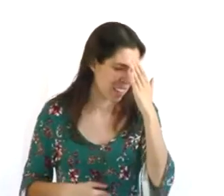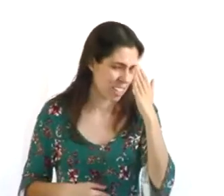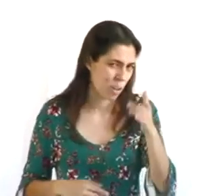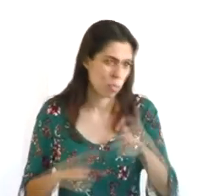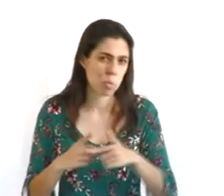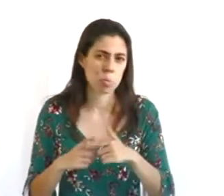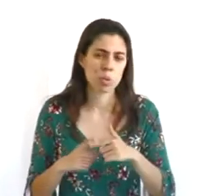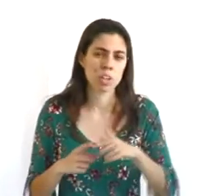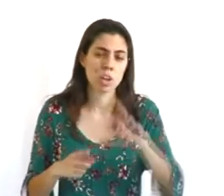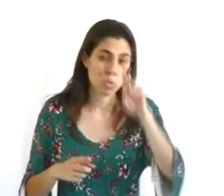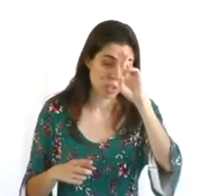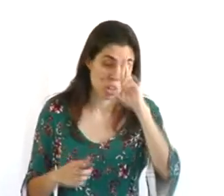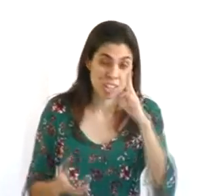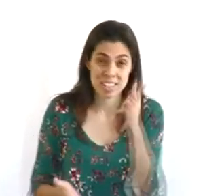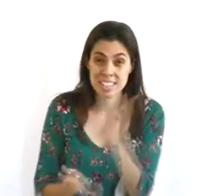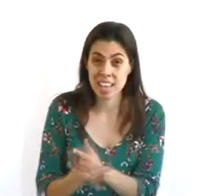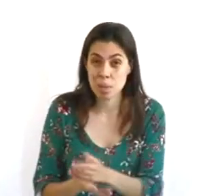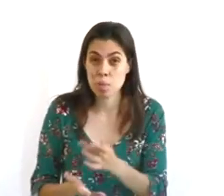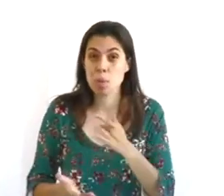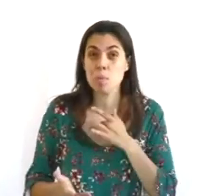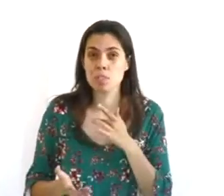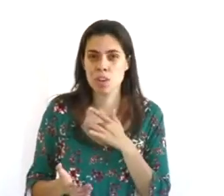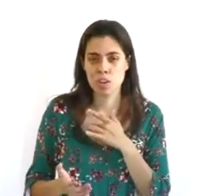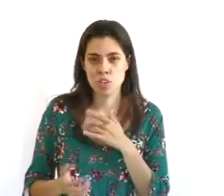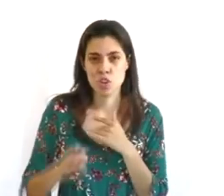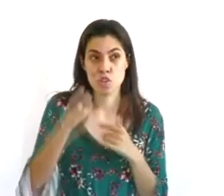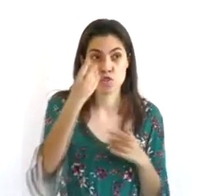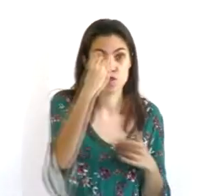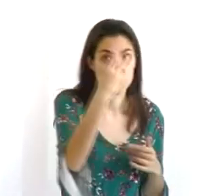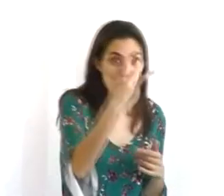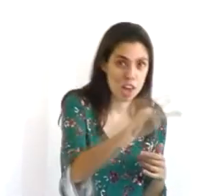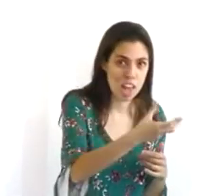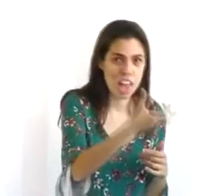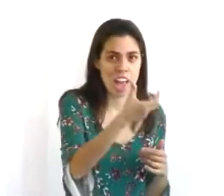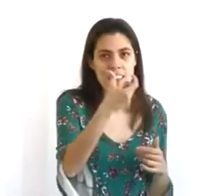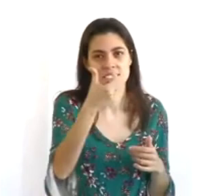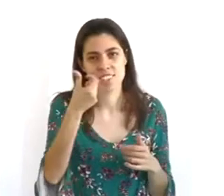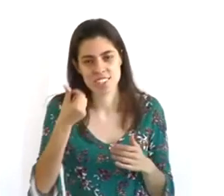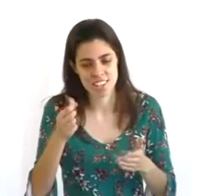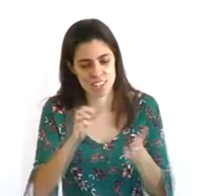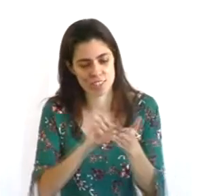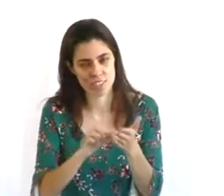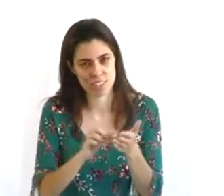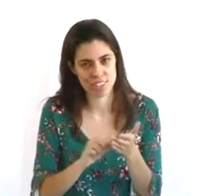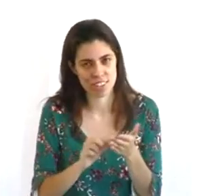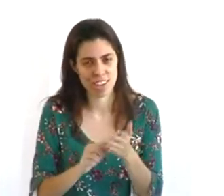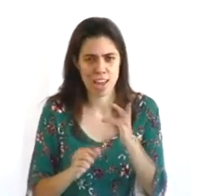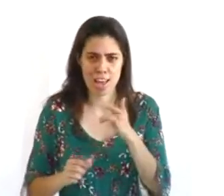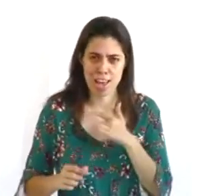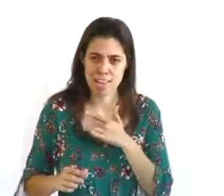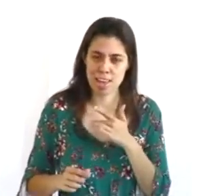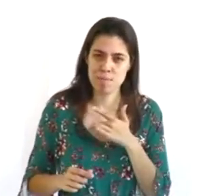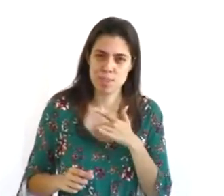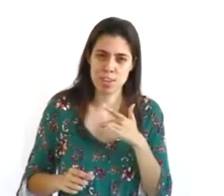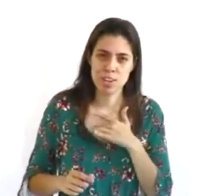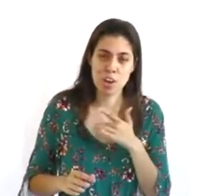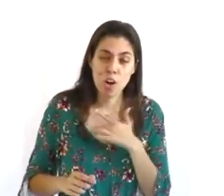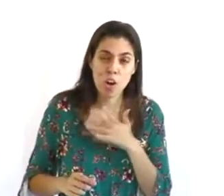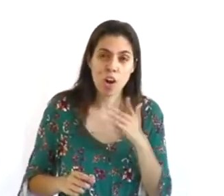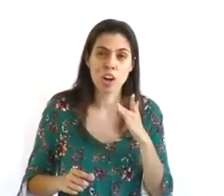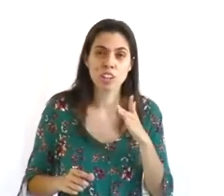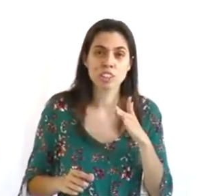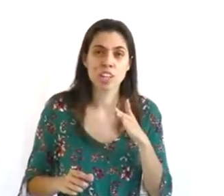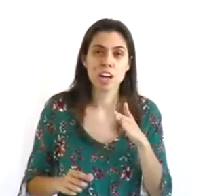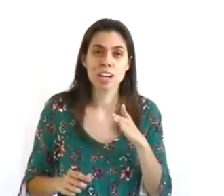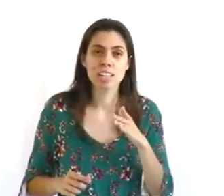será. Por isso, irmãos, 26 versículos para declarar porque a sua misericórdia dura para sempre é pouco. Você quer